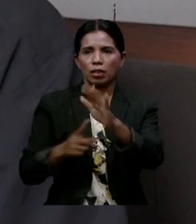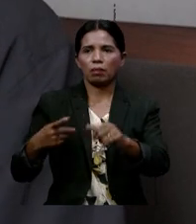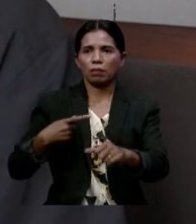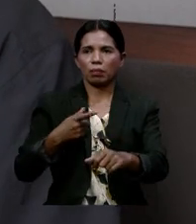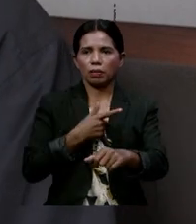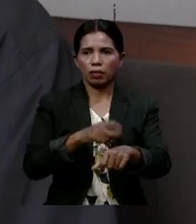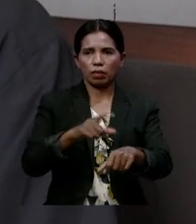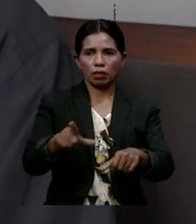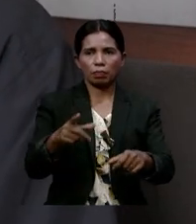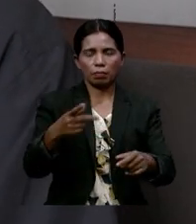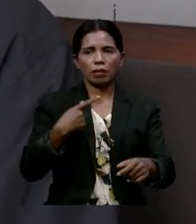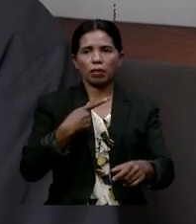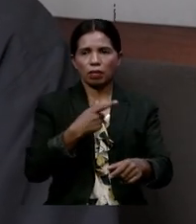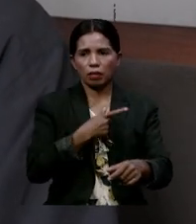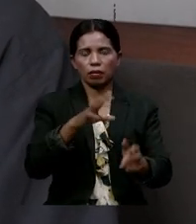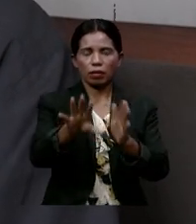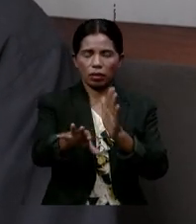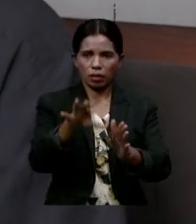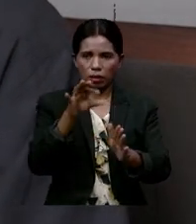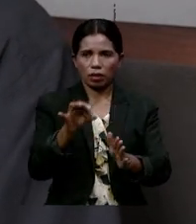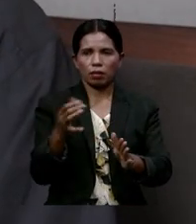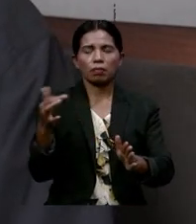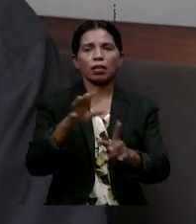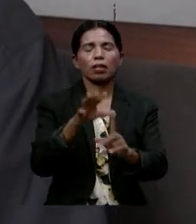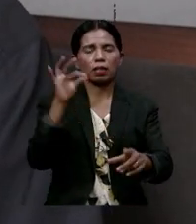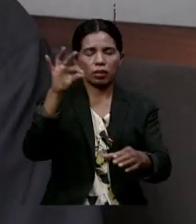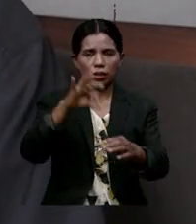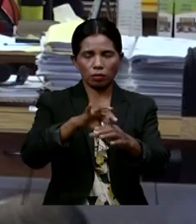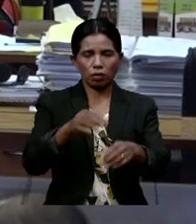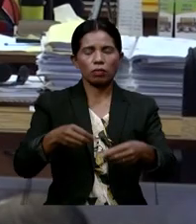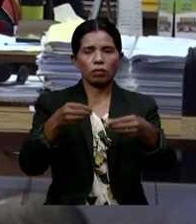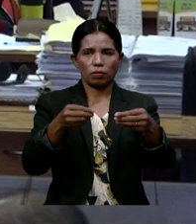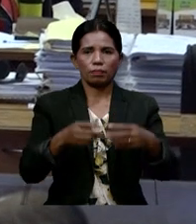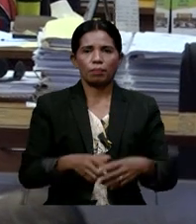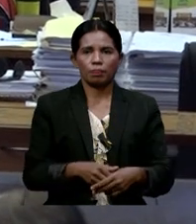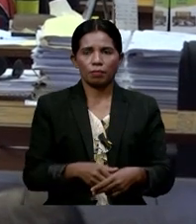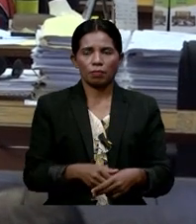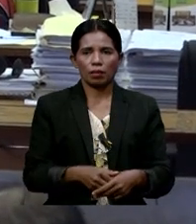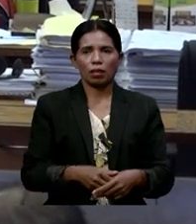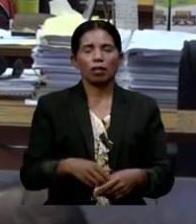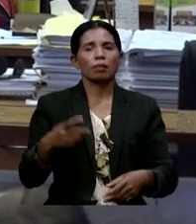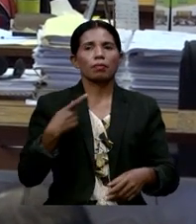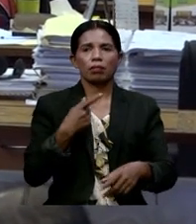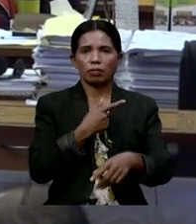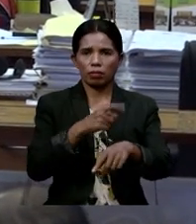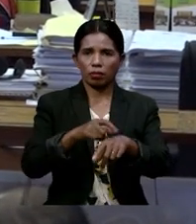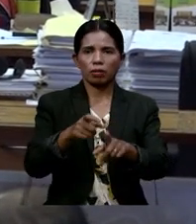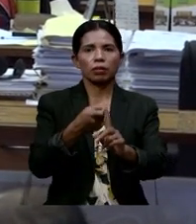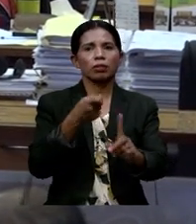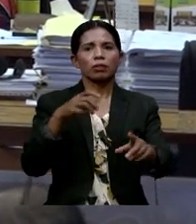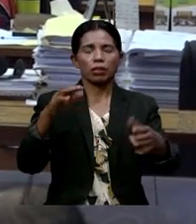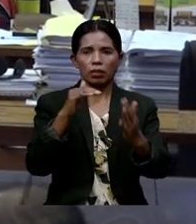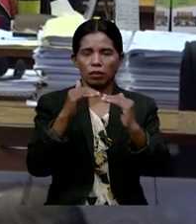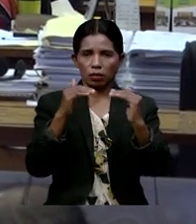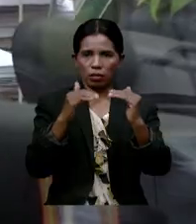depois parlamento maca halobe nomes halobe eleição, depois for nomeação. Antes ne Parlamento Nasional di husi encontro entre